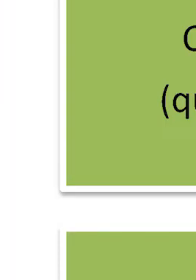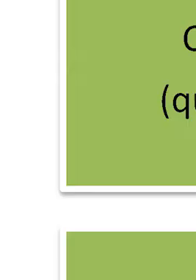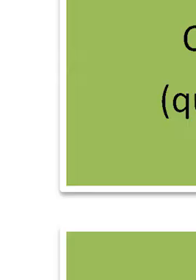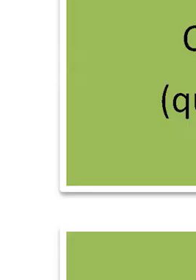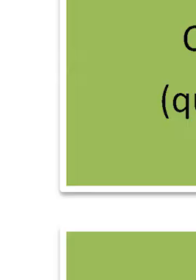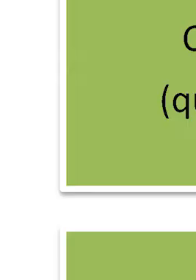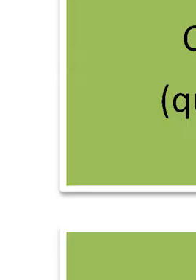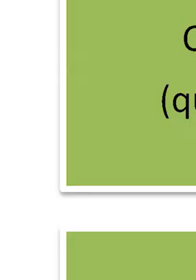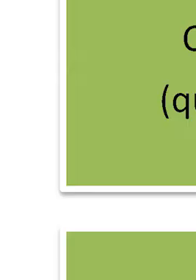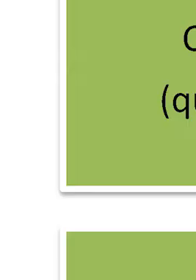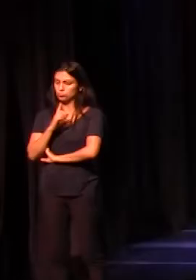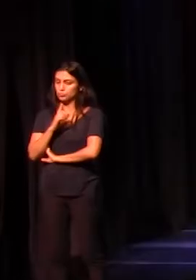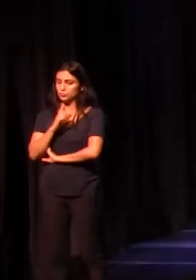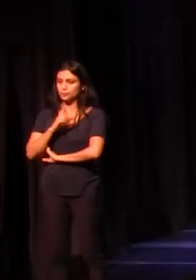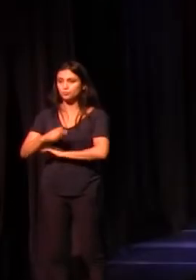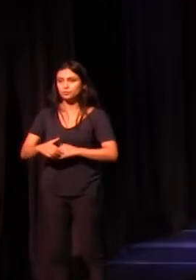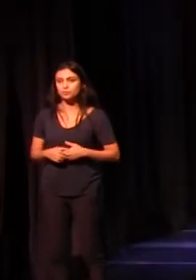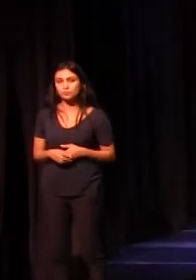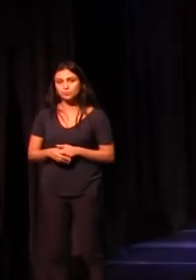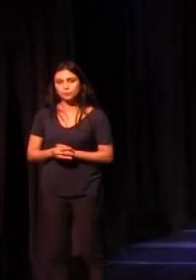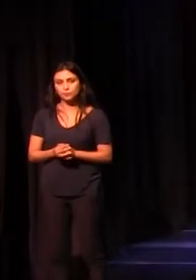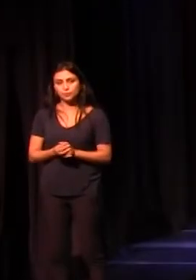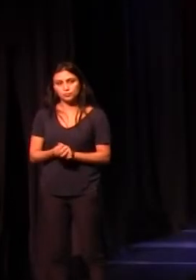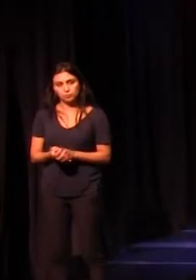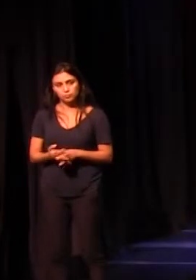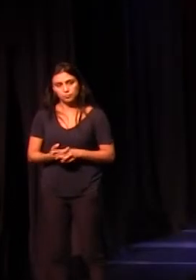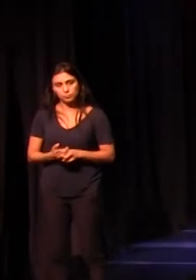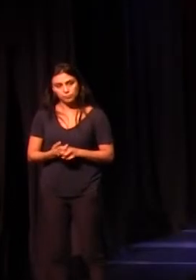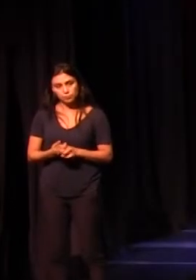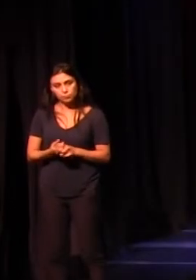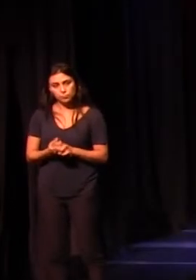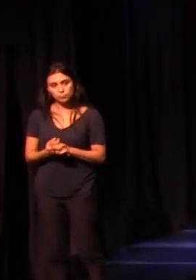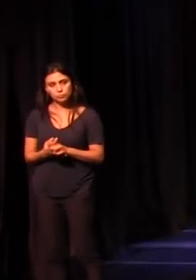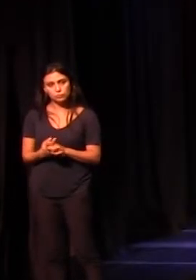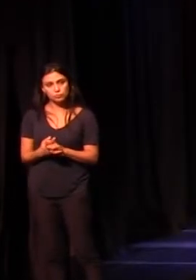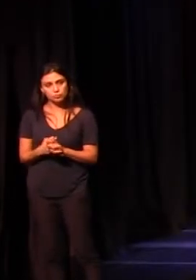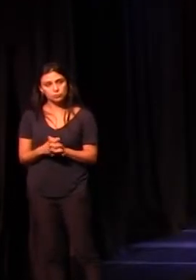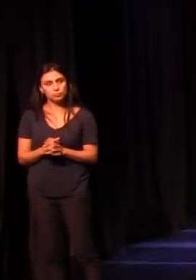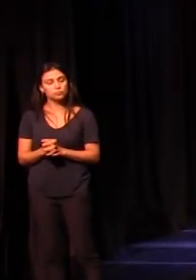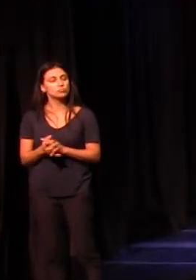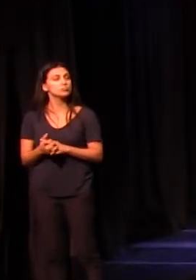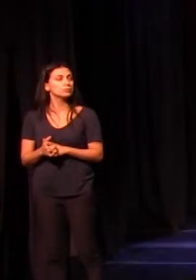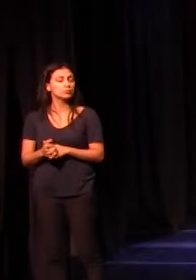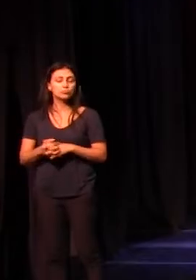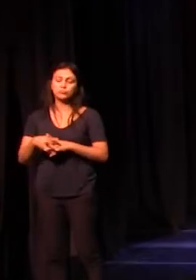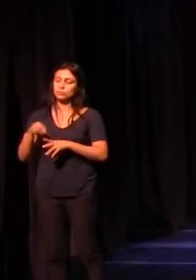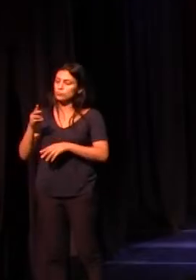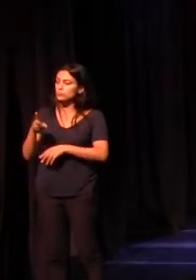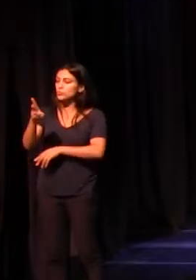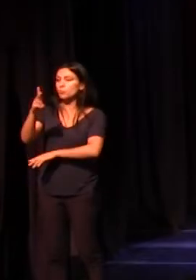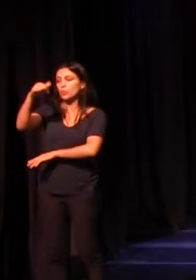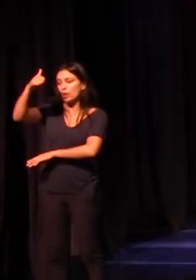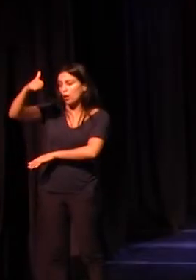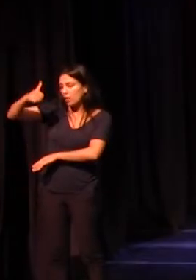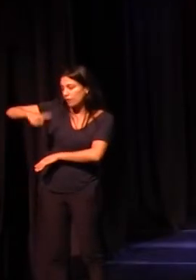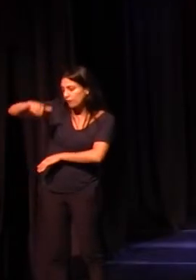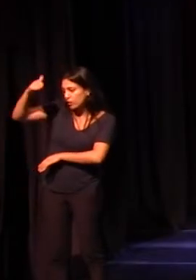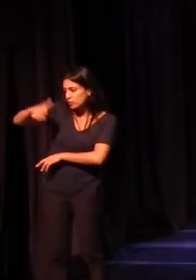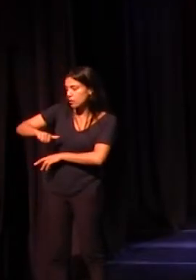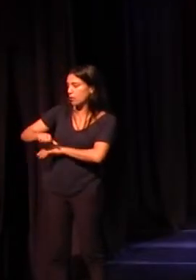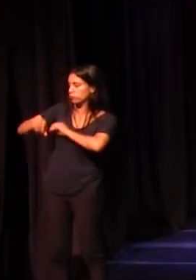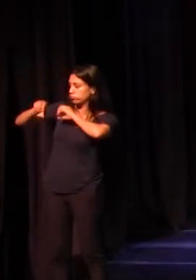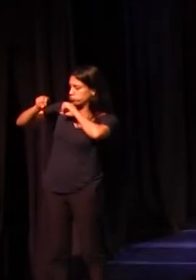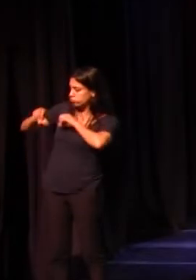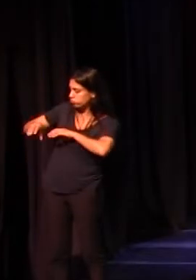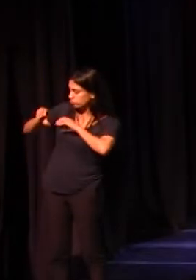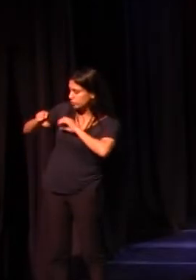que nós vamos acompanhando e vamos avaliando também o tempo todo. Né? O acompanhamento e avaliação. E não